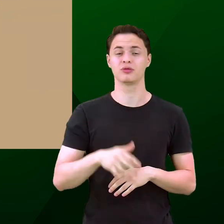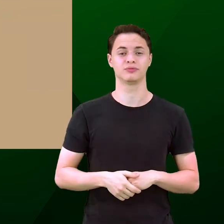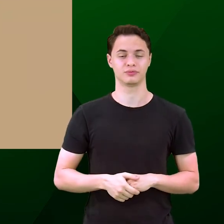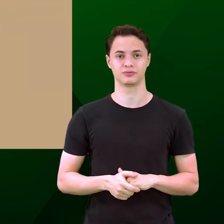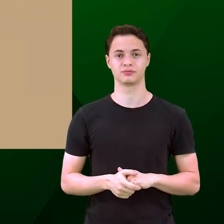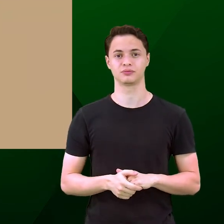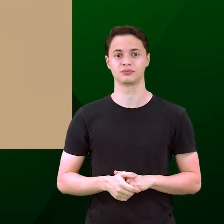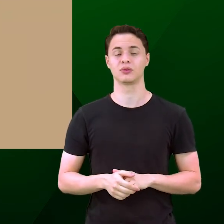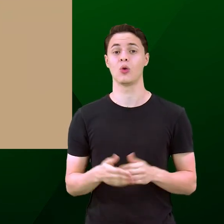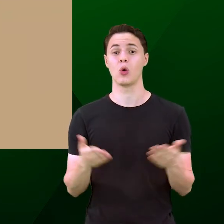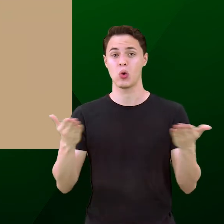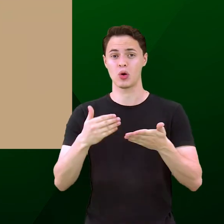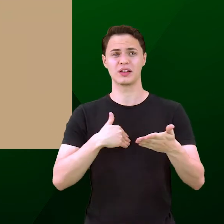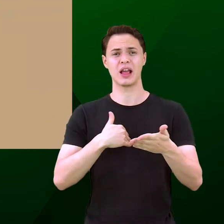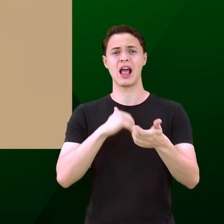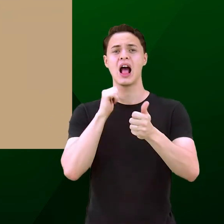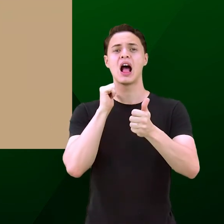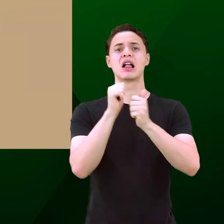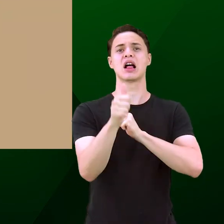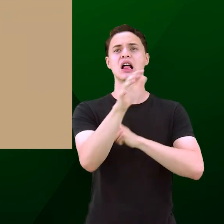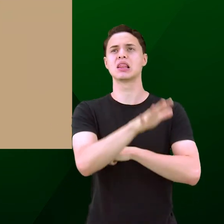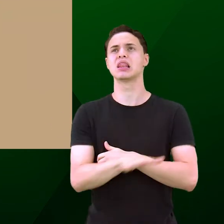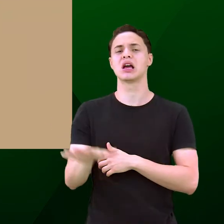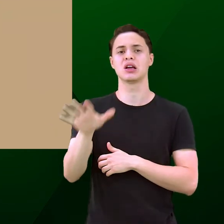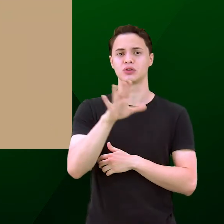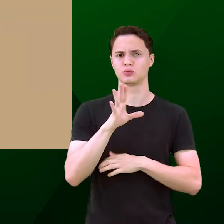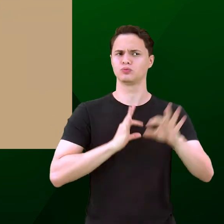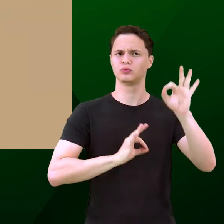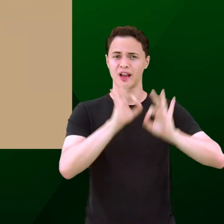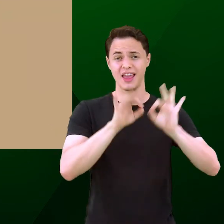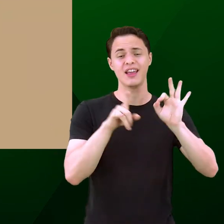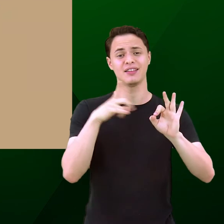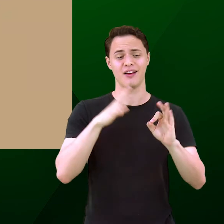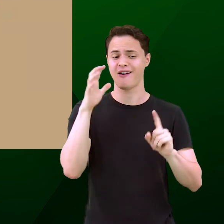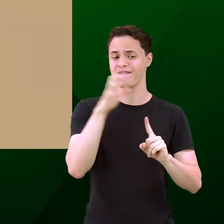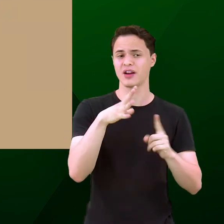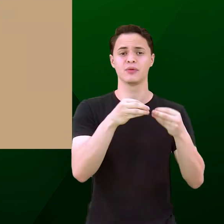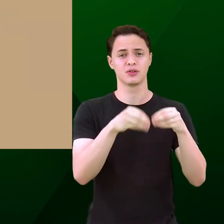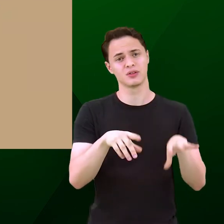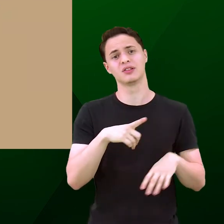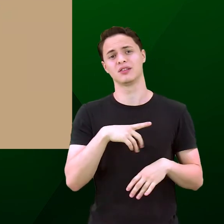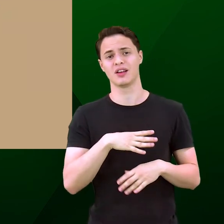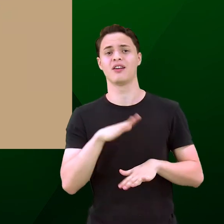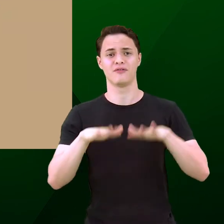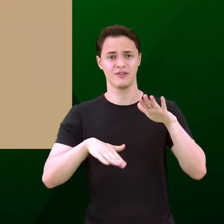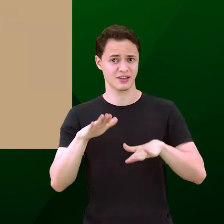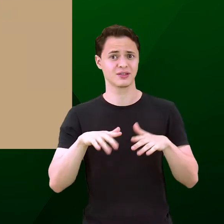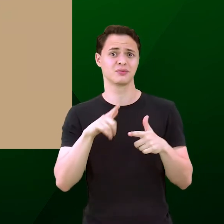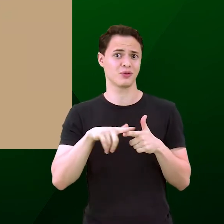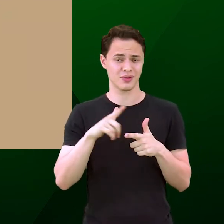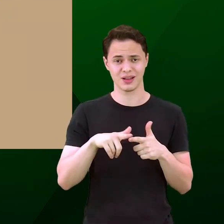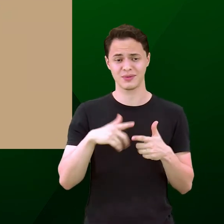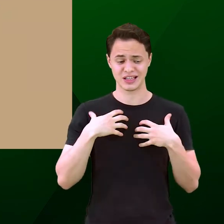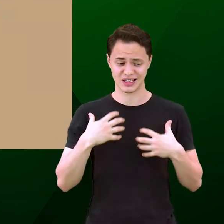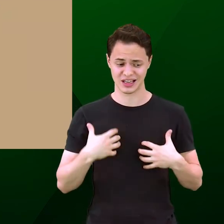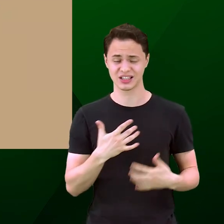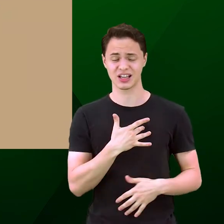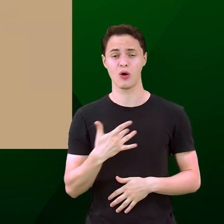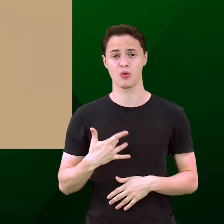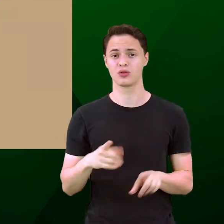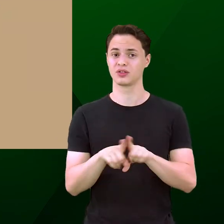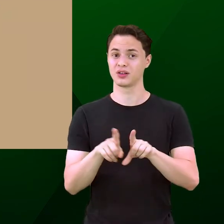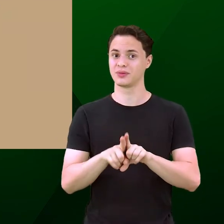naquela semana, tá? Naquele mês. Eu só posso 3 dias. Então a gente organiza um treino com 3 dias. No primeiro dia ele vai fazer um